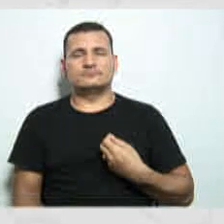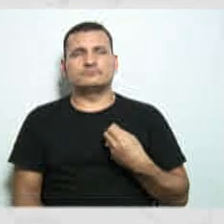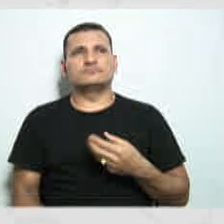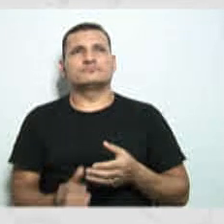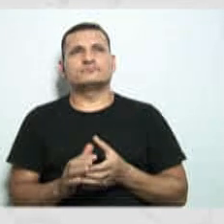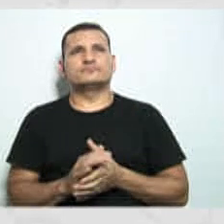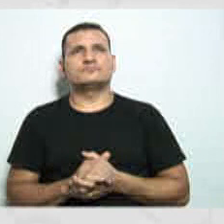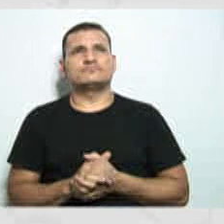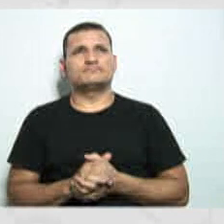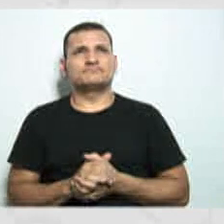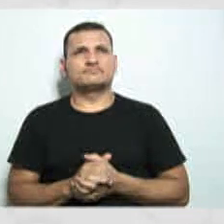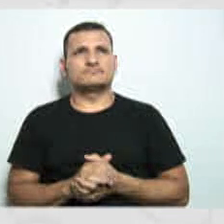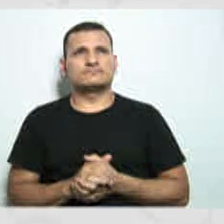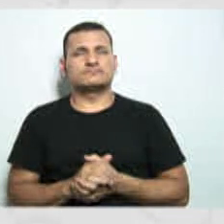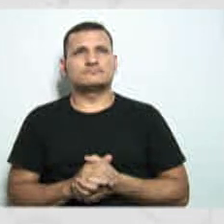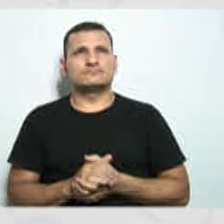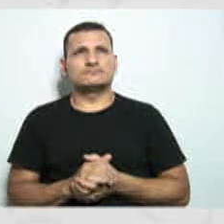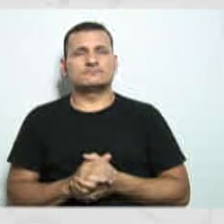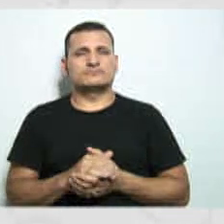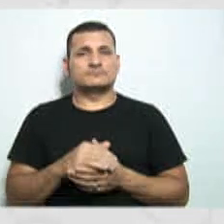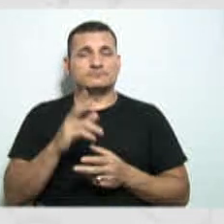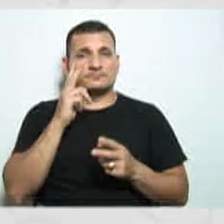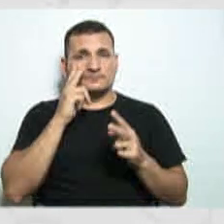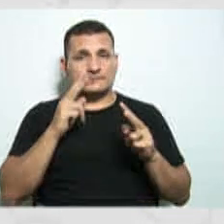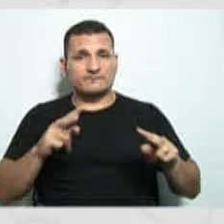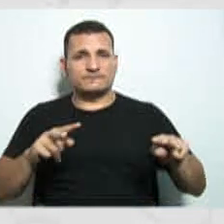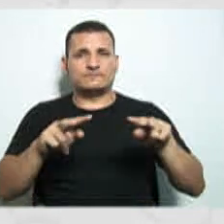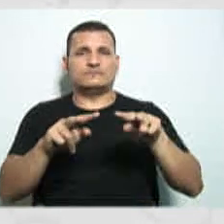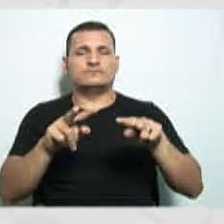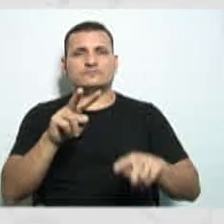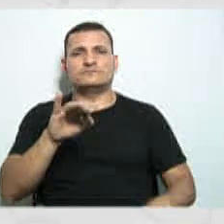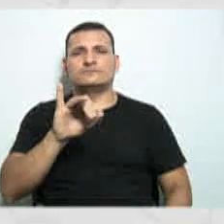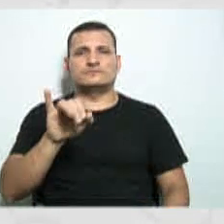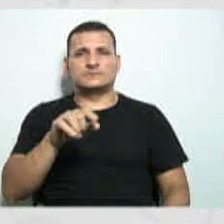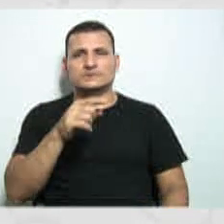claro, não podemos deixar de falar da visão.